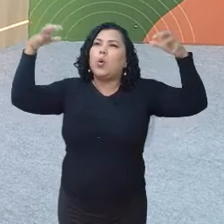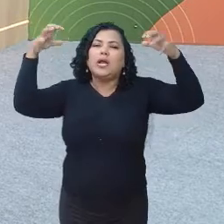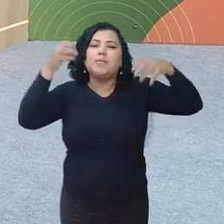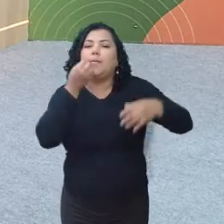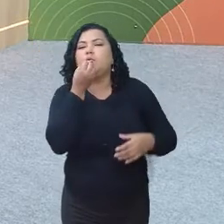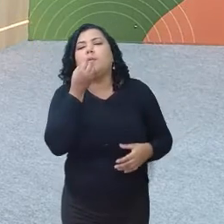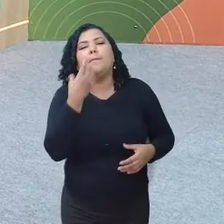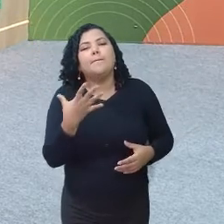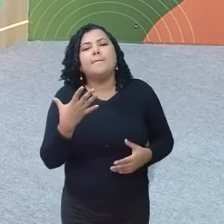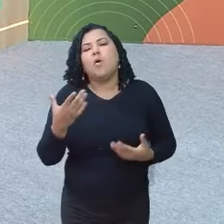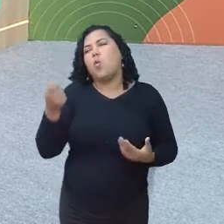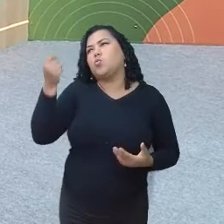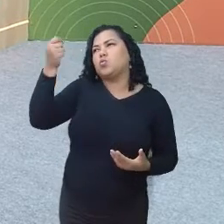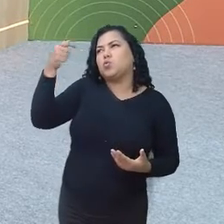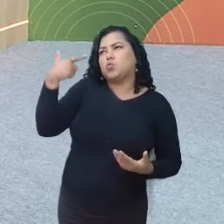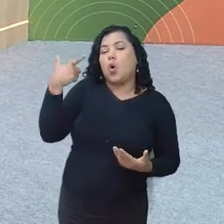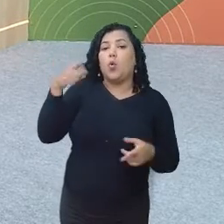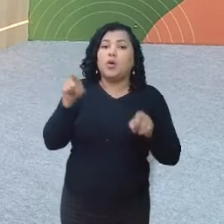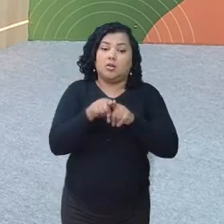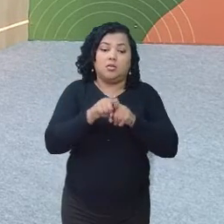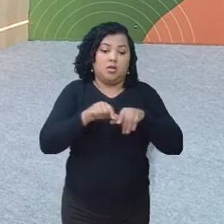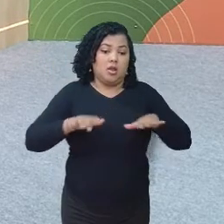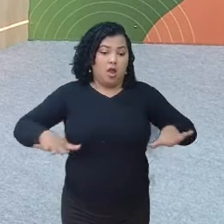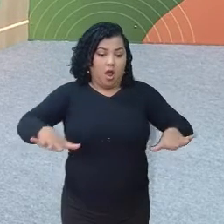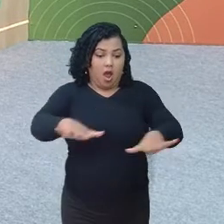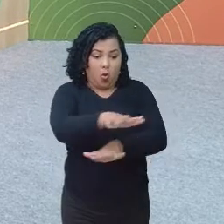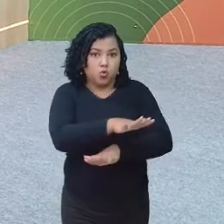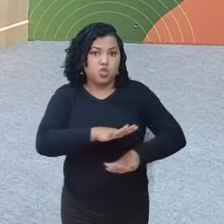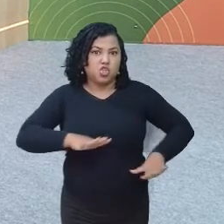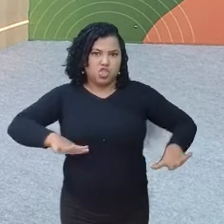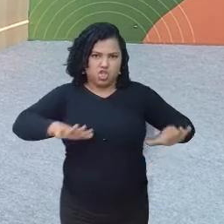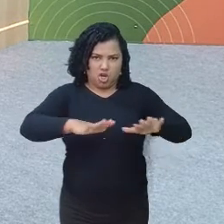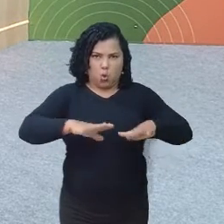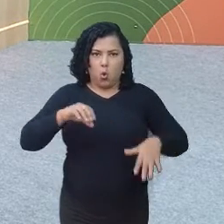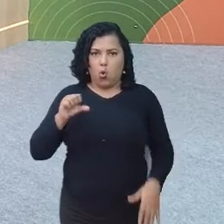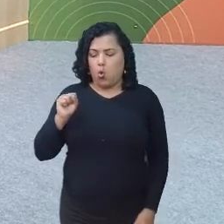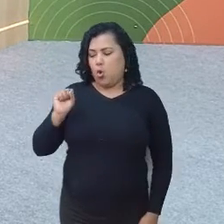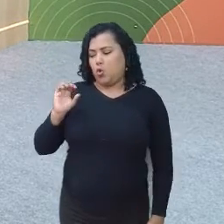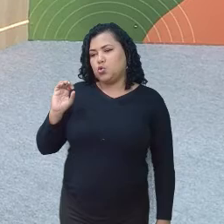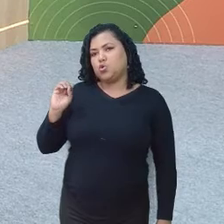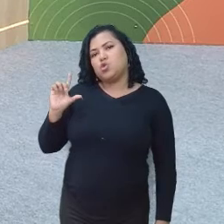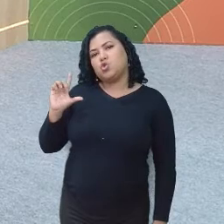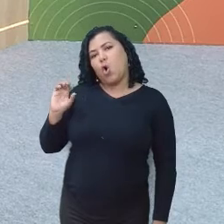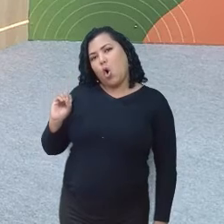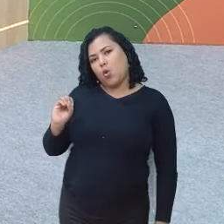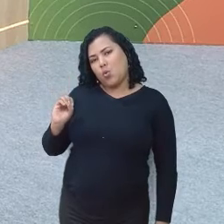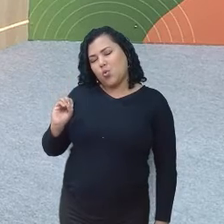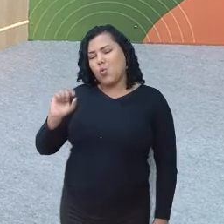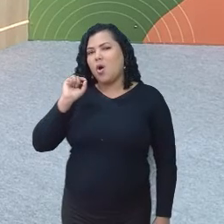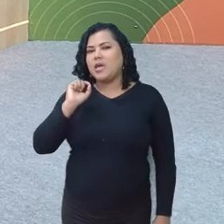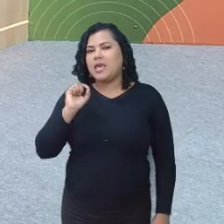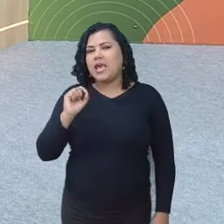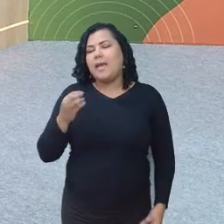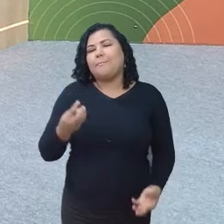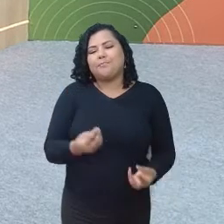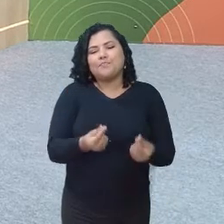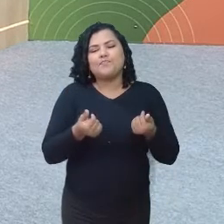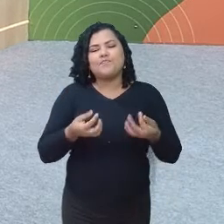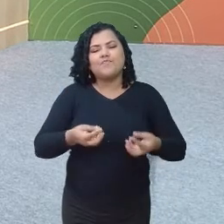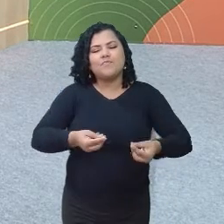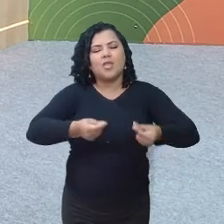do litoral, né, nesses territórios onde eram cultivados, né, o açúcar, um solo massapê, tipo barroso,